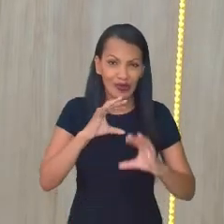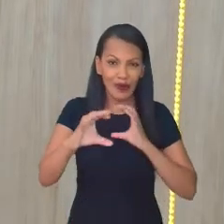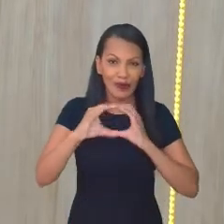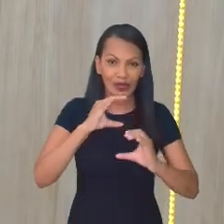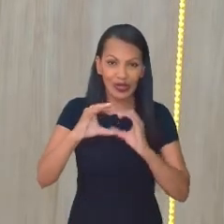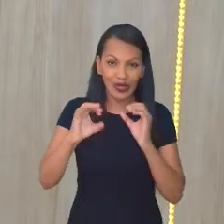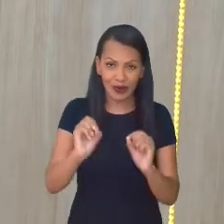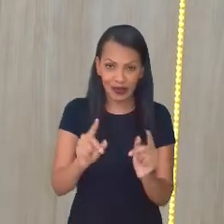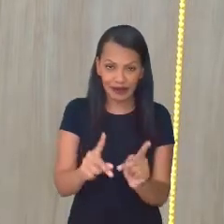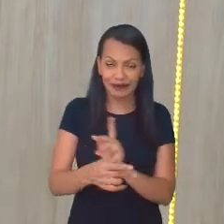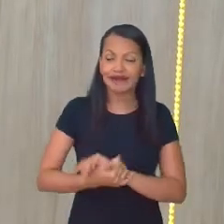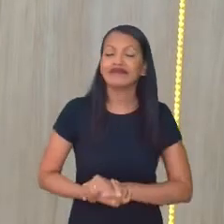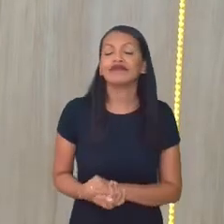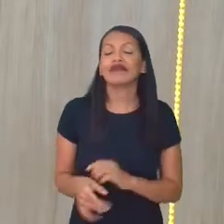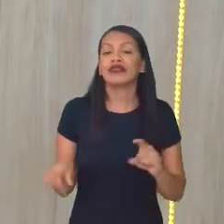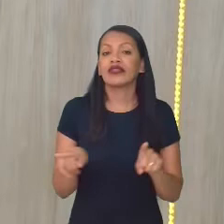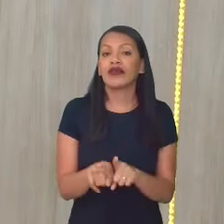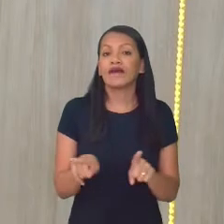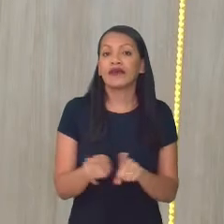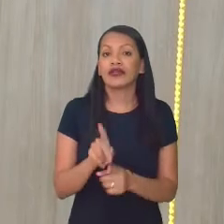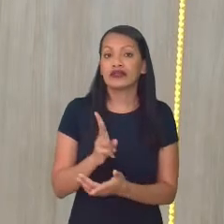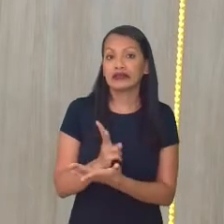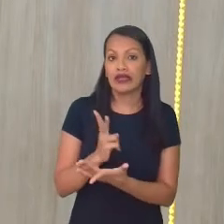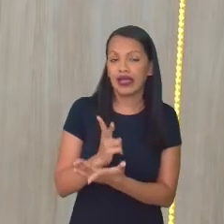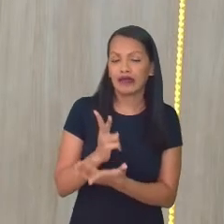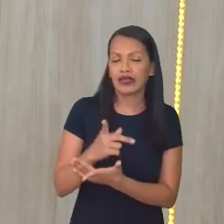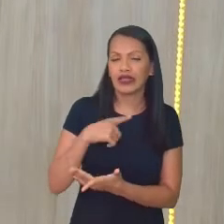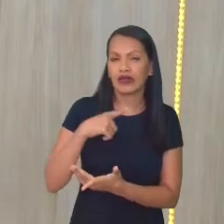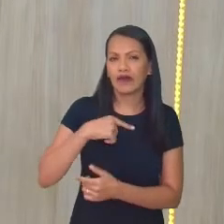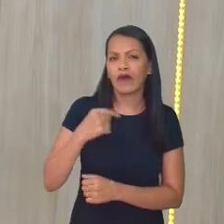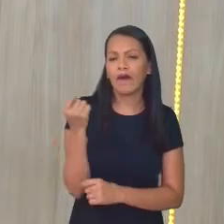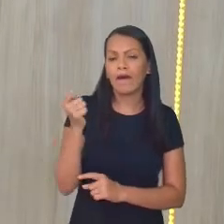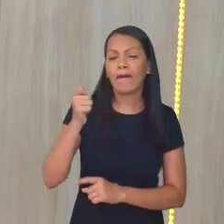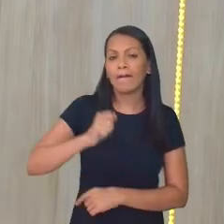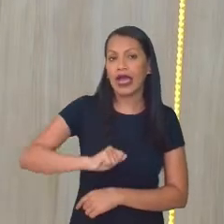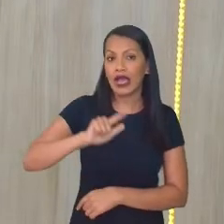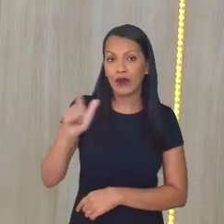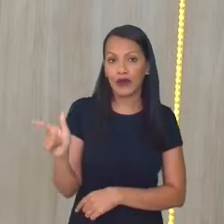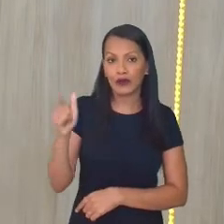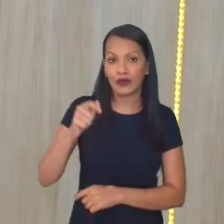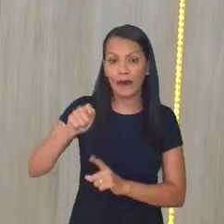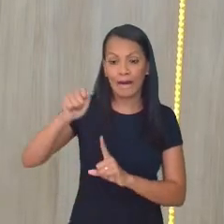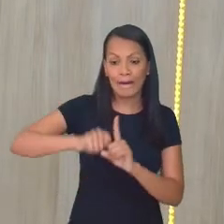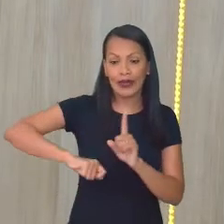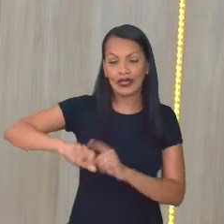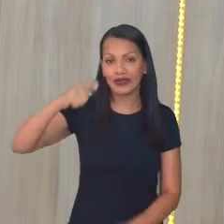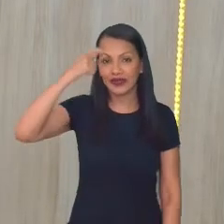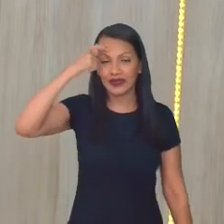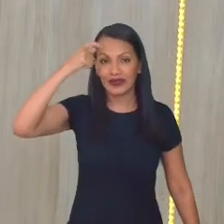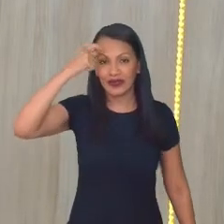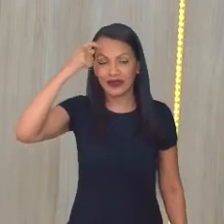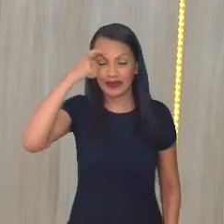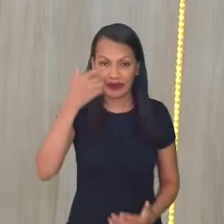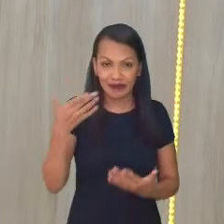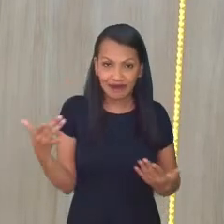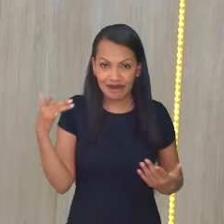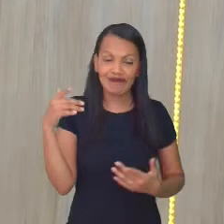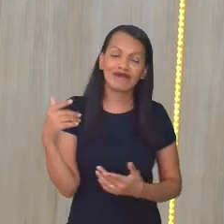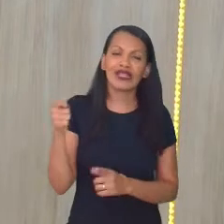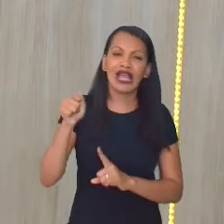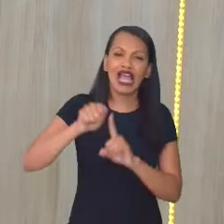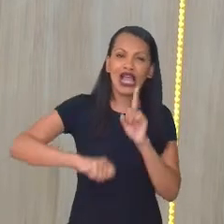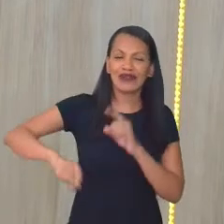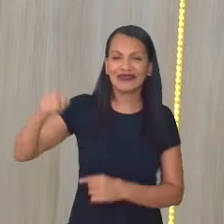rede aí. E como sempre, nós trazemos também agosto, o mês de conscientização, né? O agosto foi um